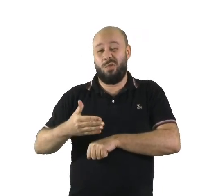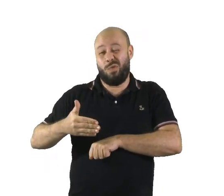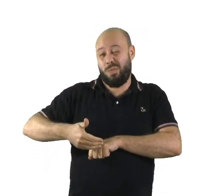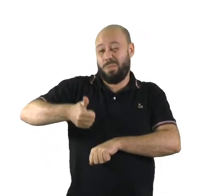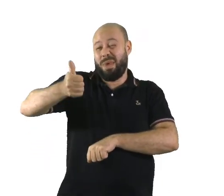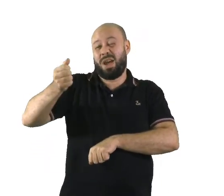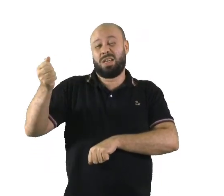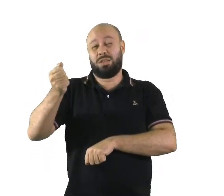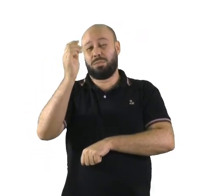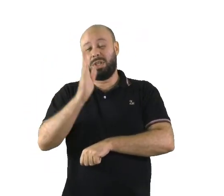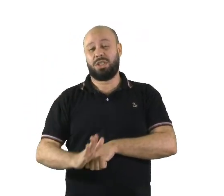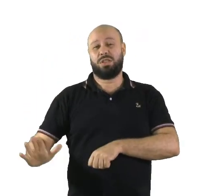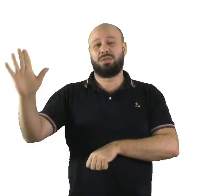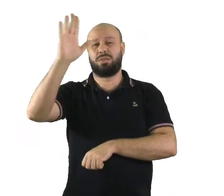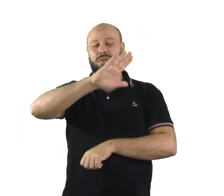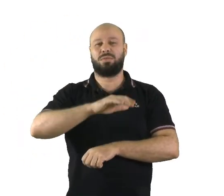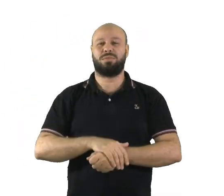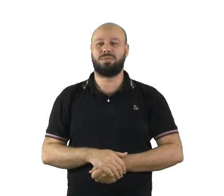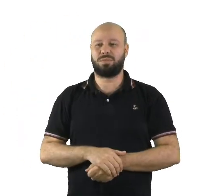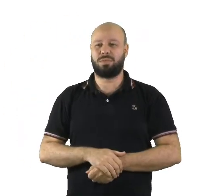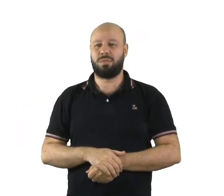eu coloquei a fonte